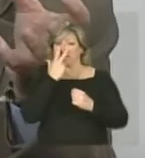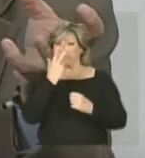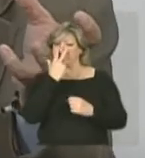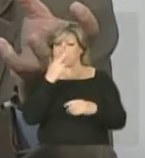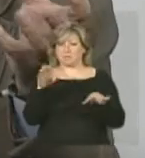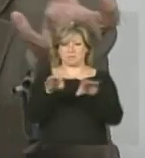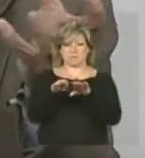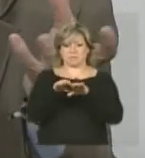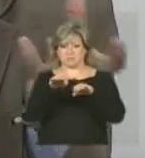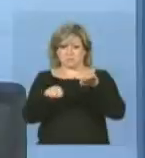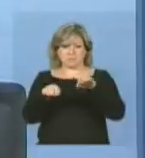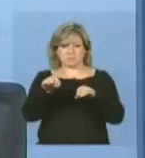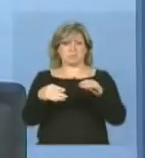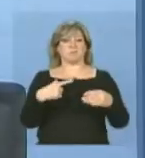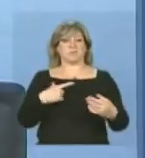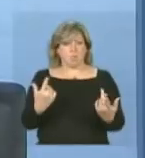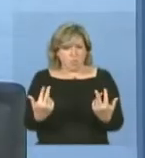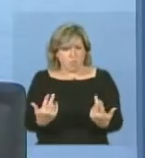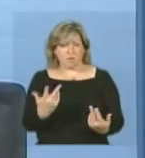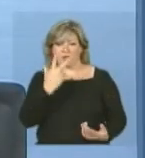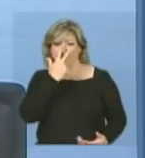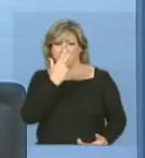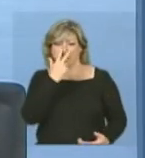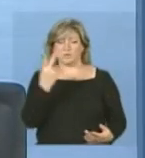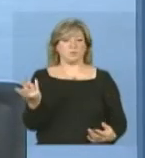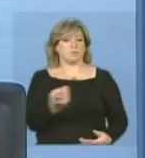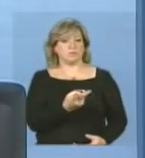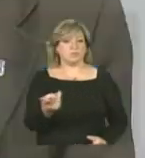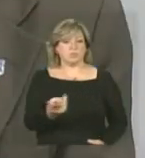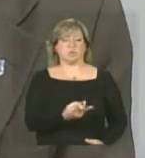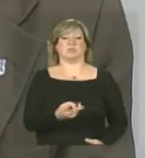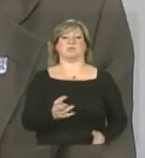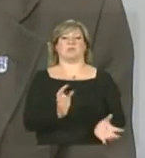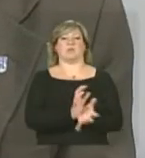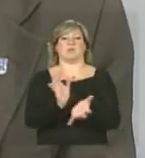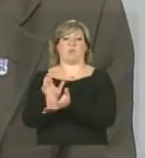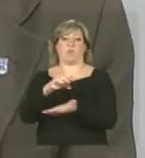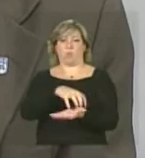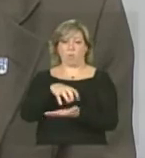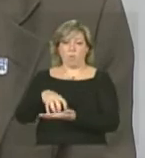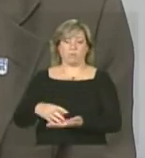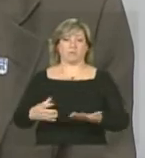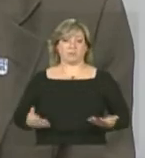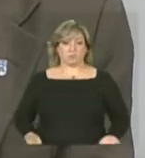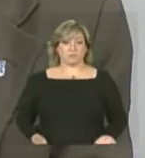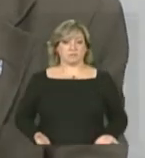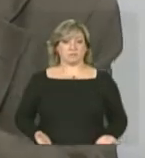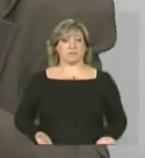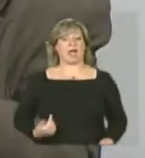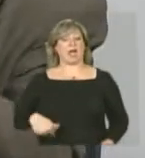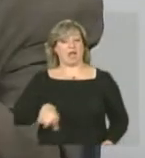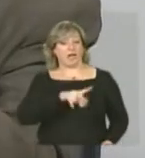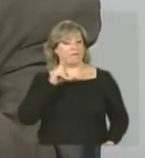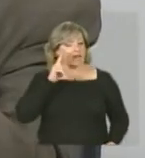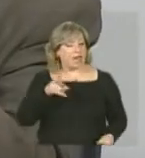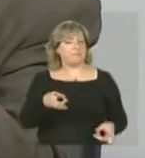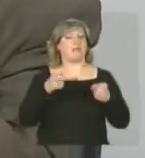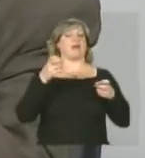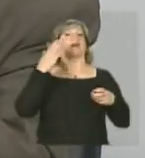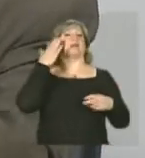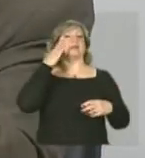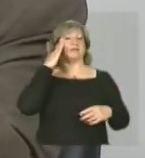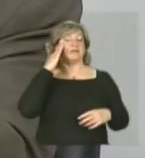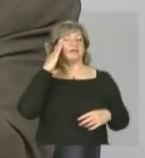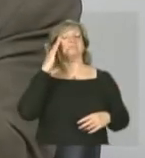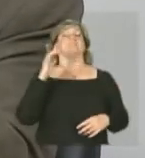os próprios números que se encontram nas duas abordagens. Portanto, logo você percebe que há uma